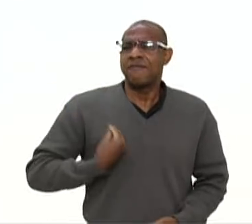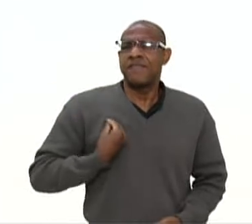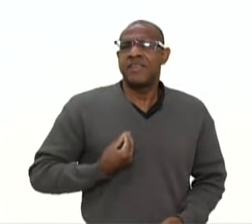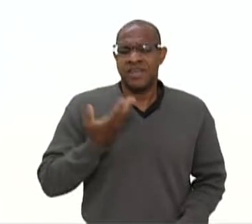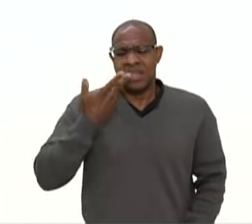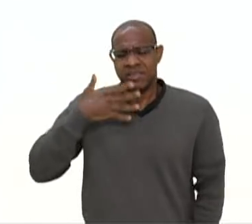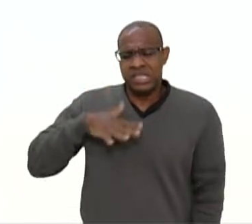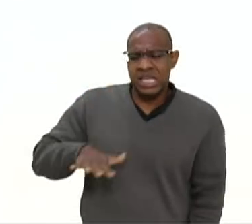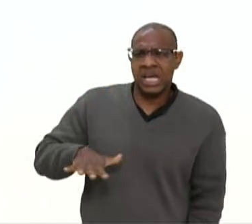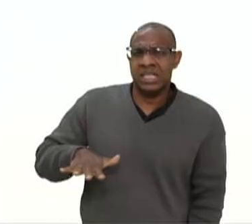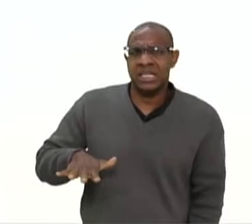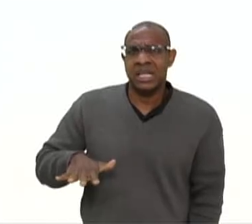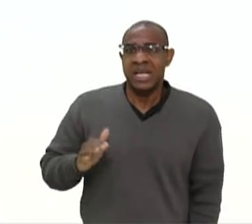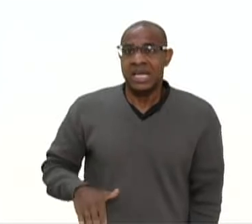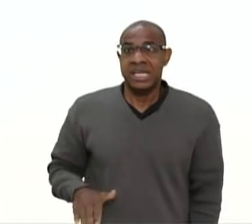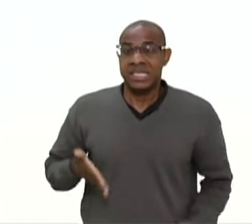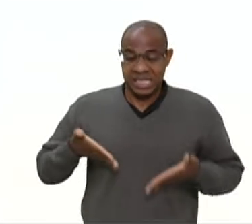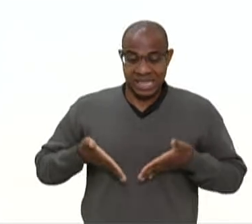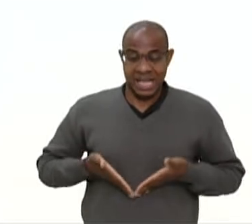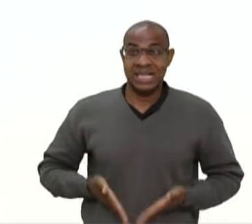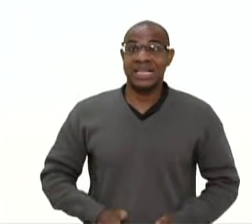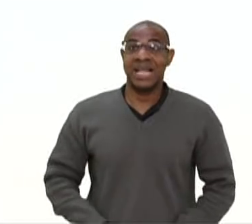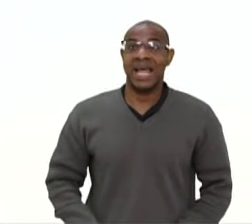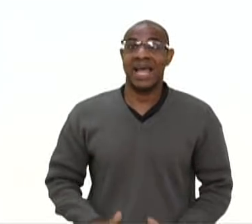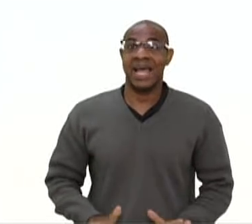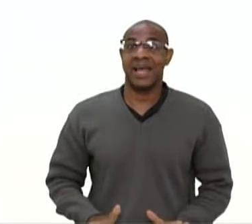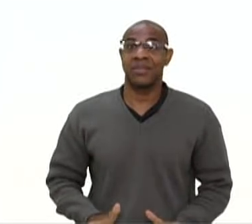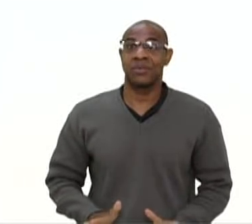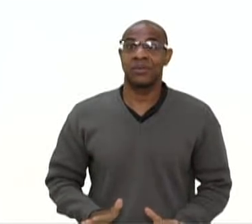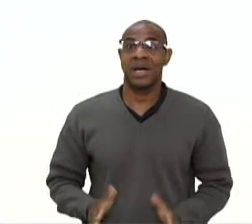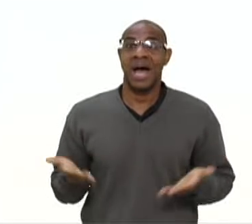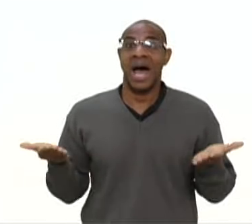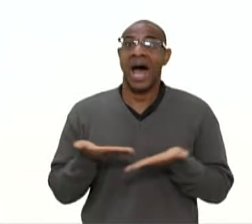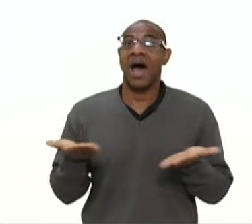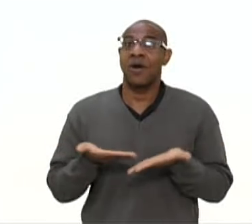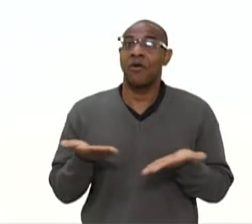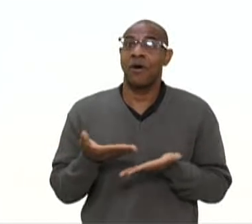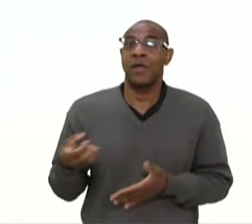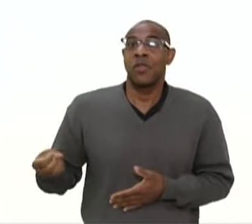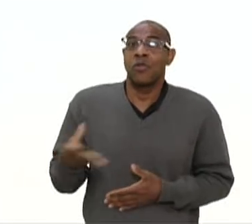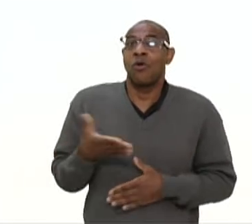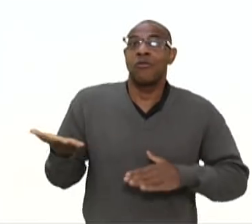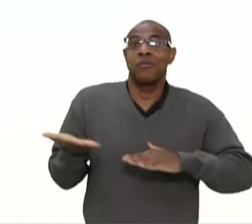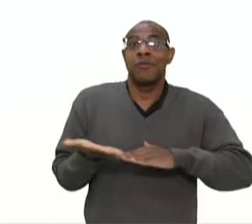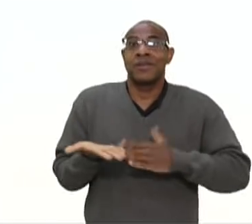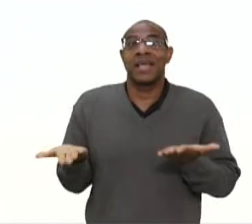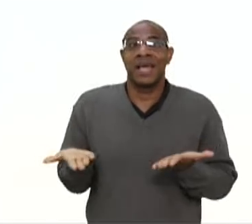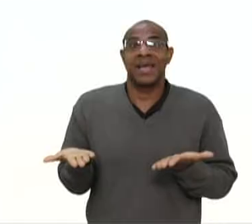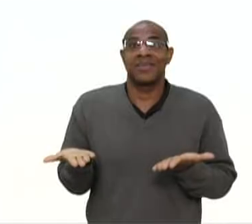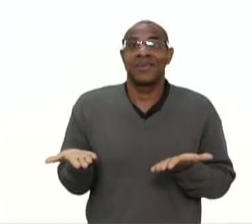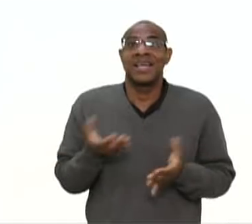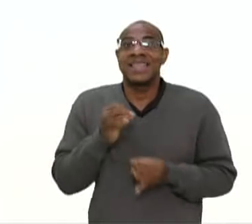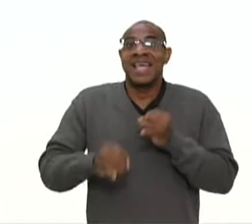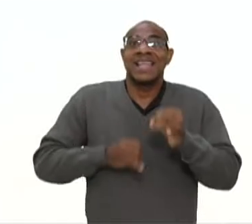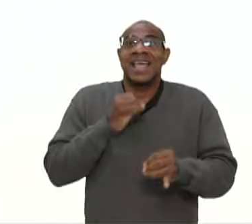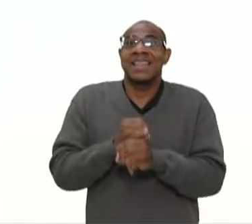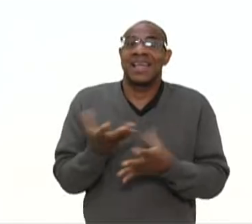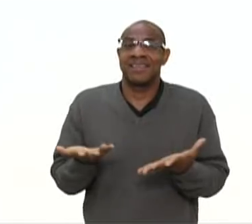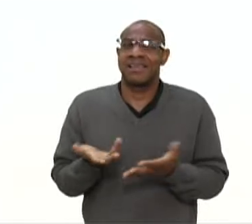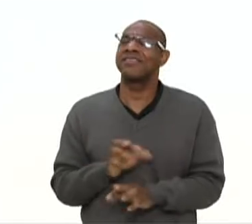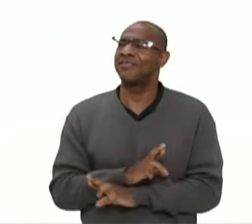crianças que nasceram na era da internet? Deve ser muito diferente